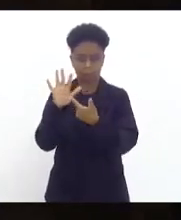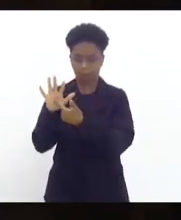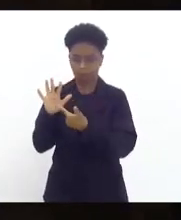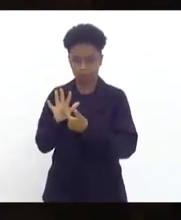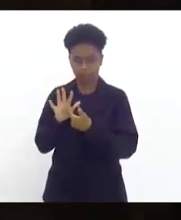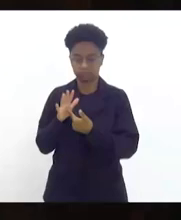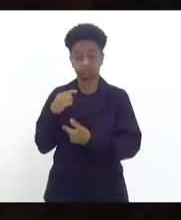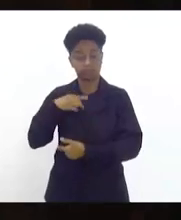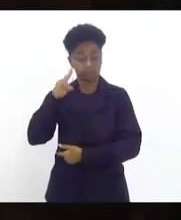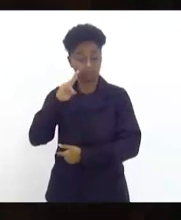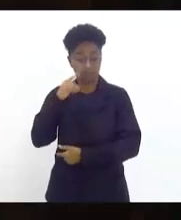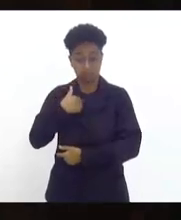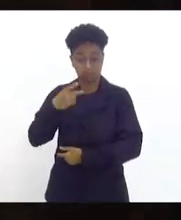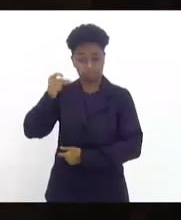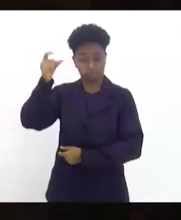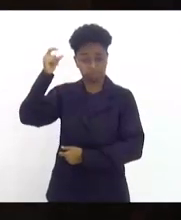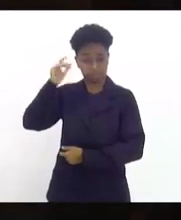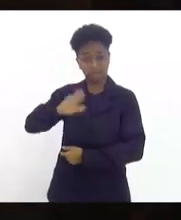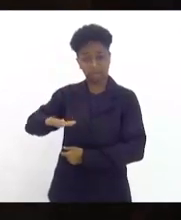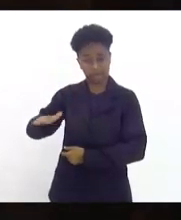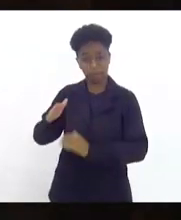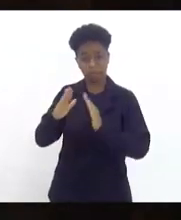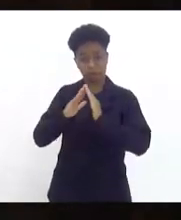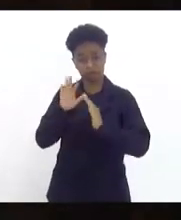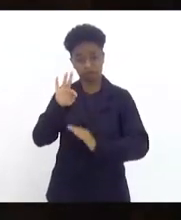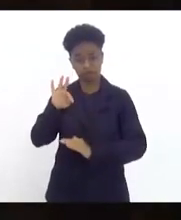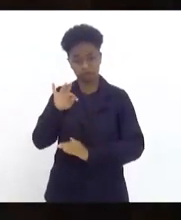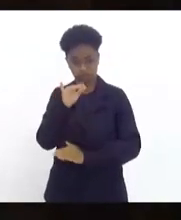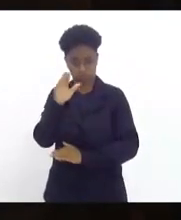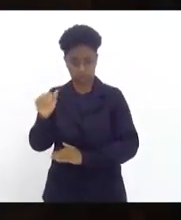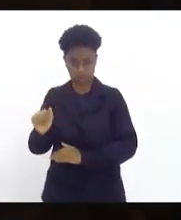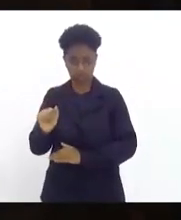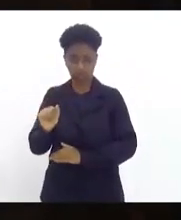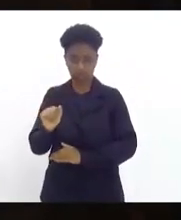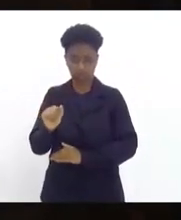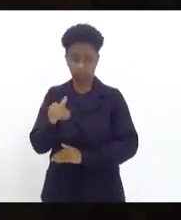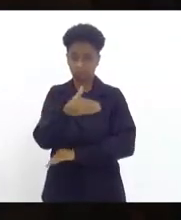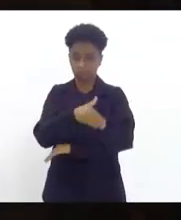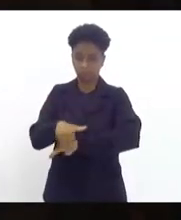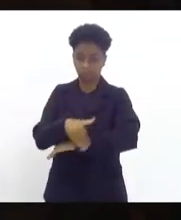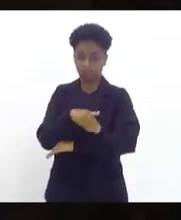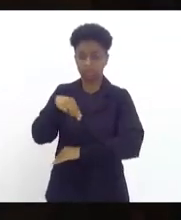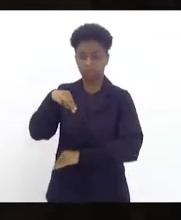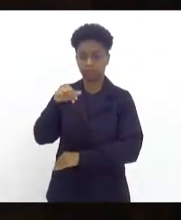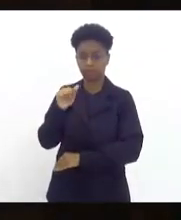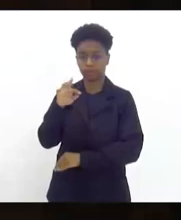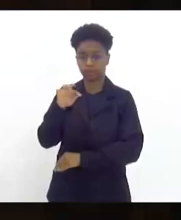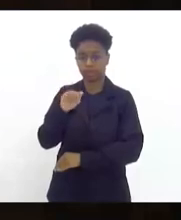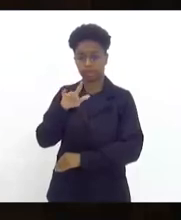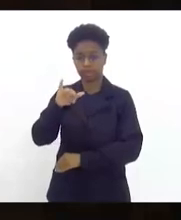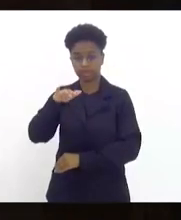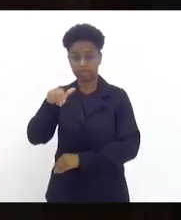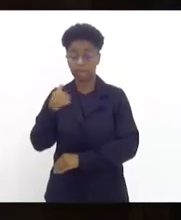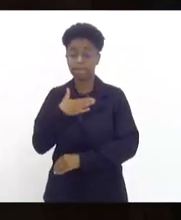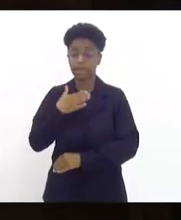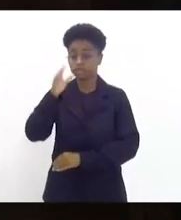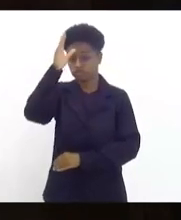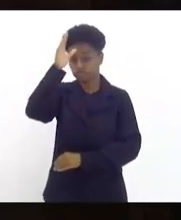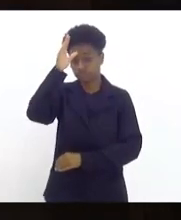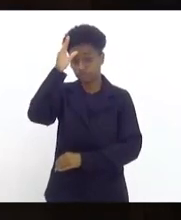eu lembro que eu era pequena eu morava na Tijuca na rua natalina minha tia teve o carro roubado na porta de casa três